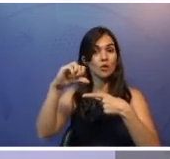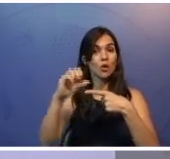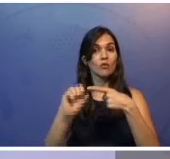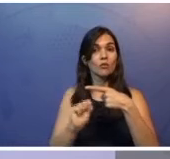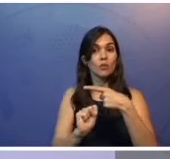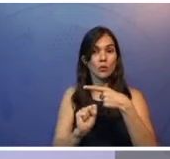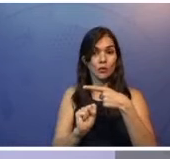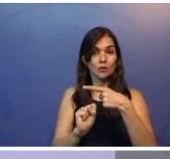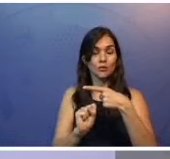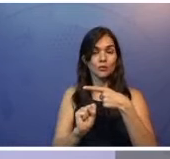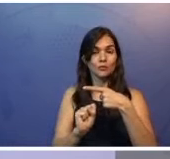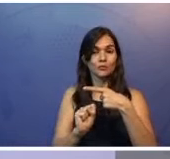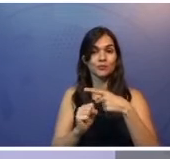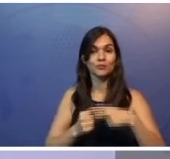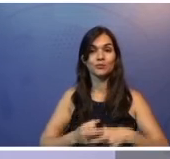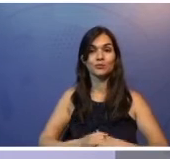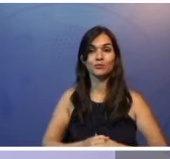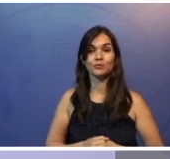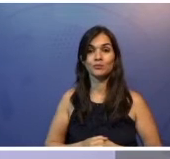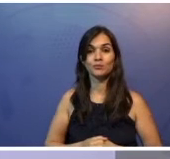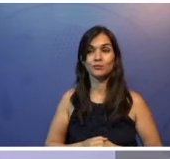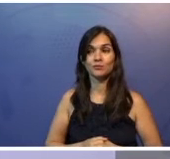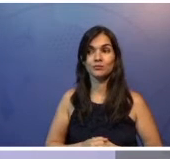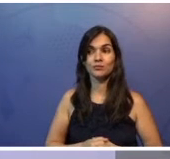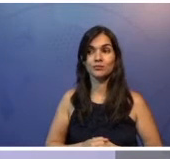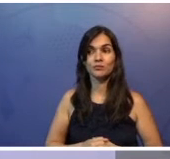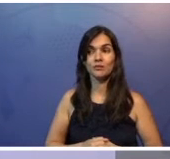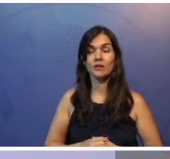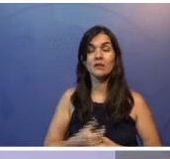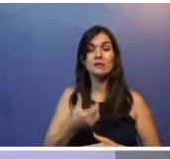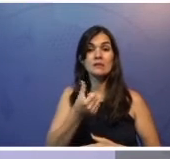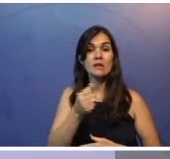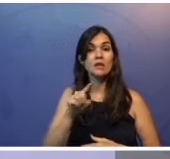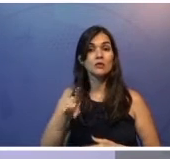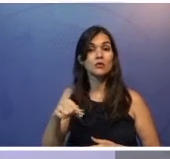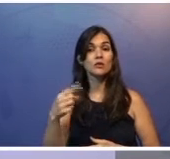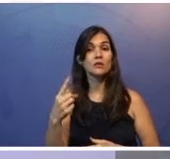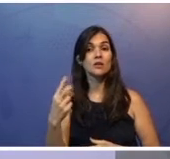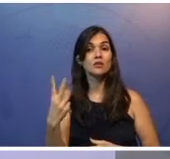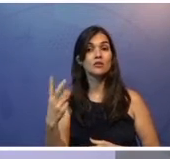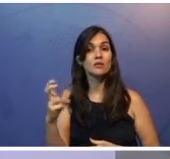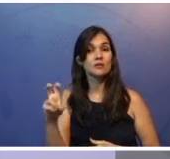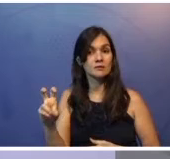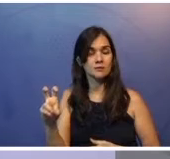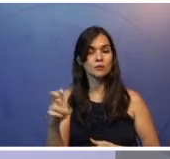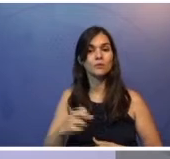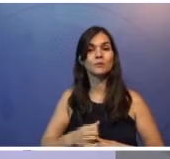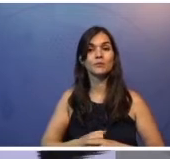dar 4949 dividido por 8 6,125